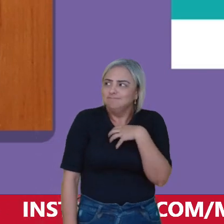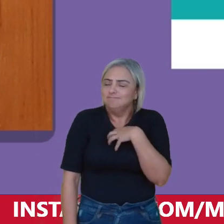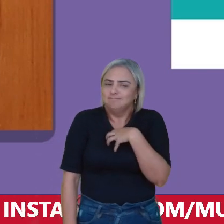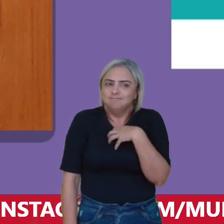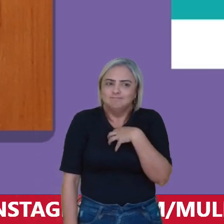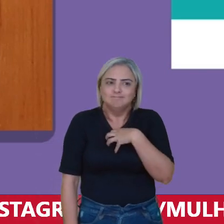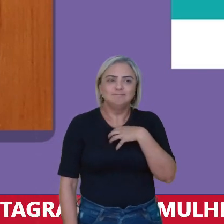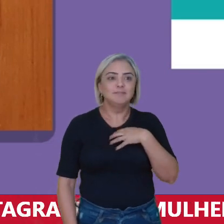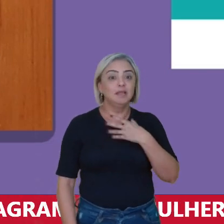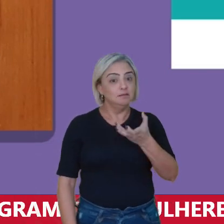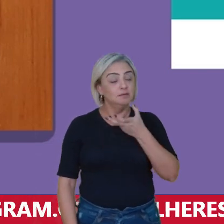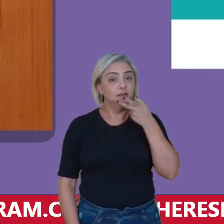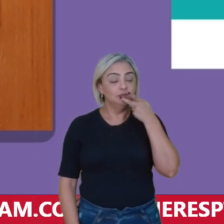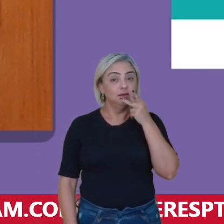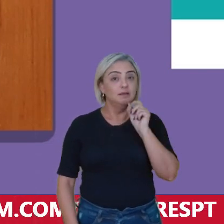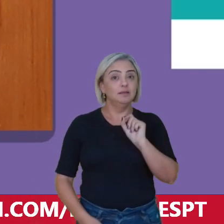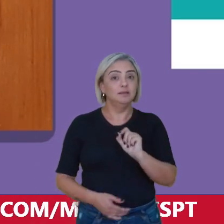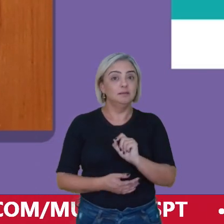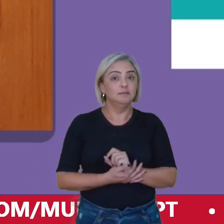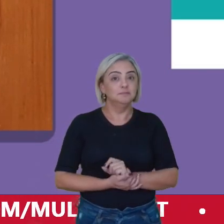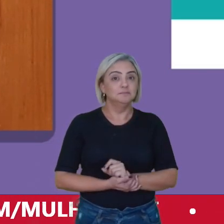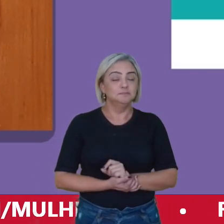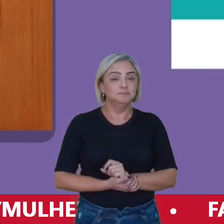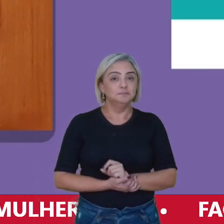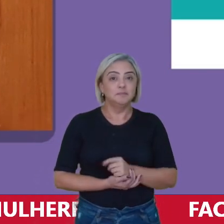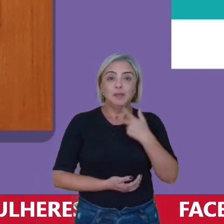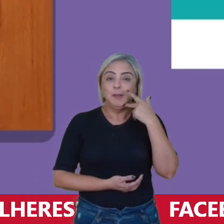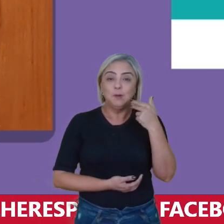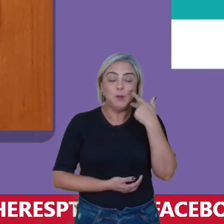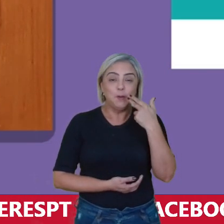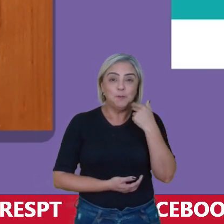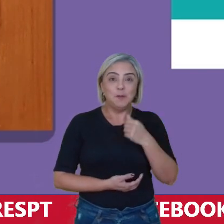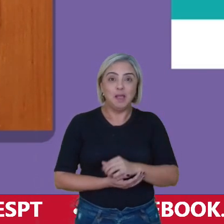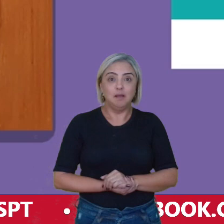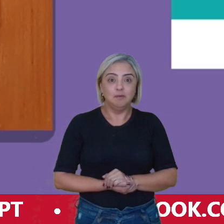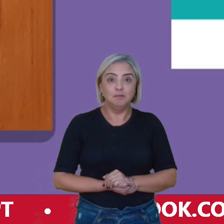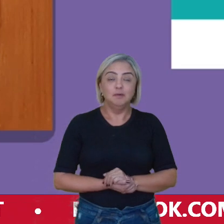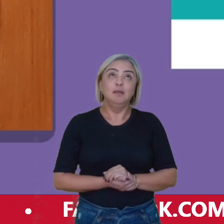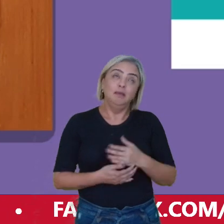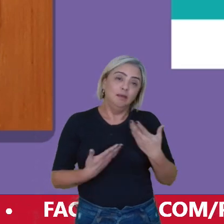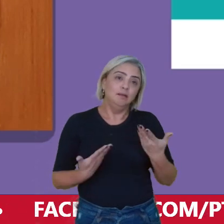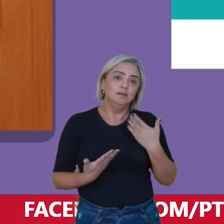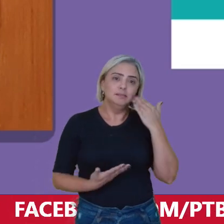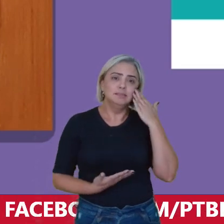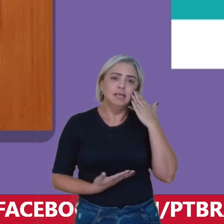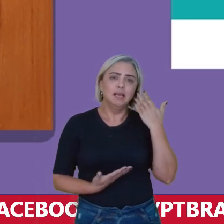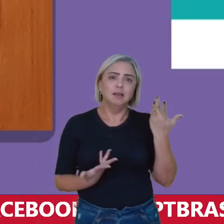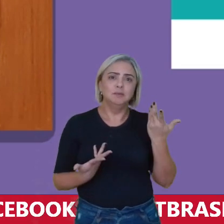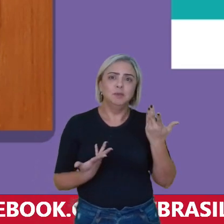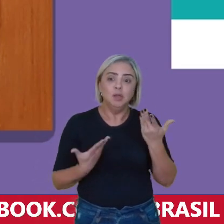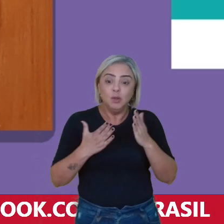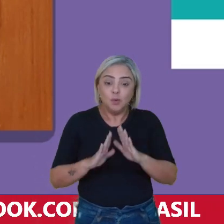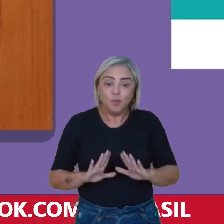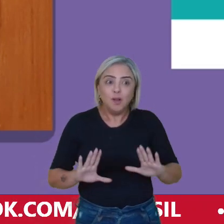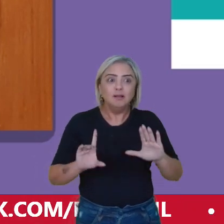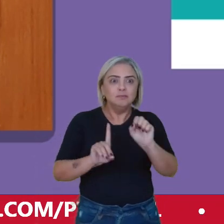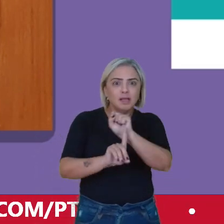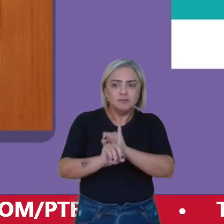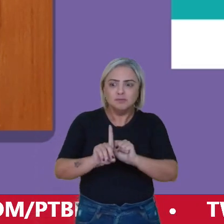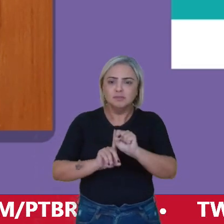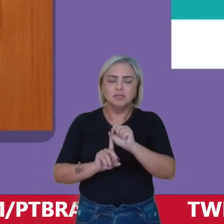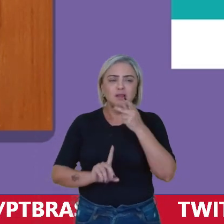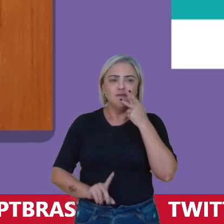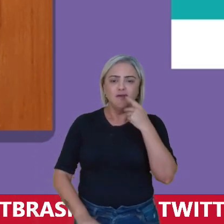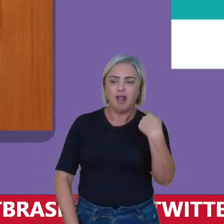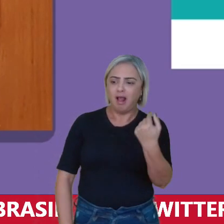isso, e eu quero dizer que é normal, né? É até esperado diante do quanto a sociedade fala